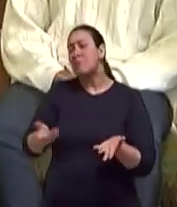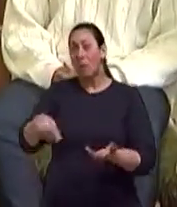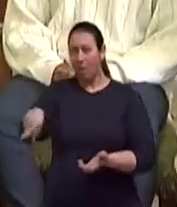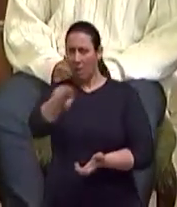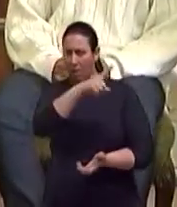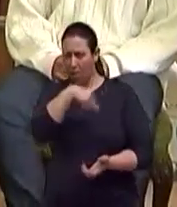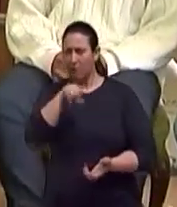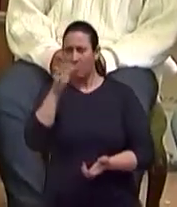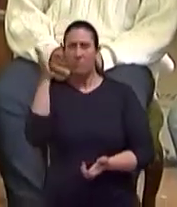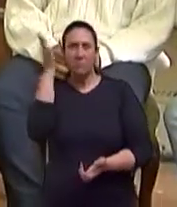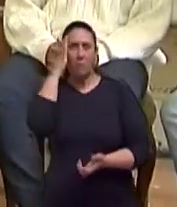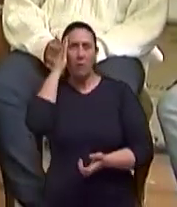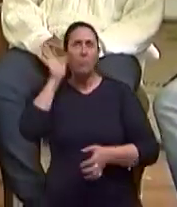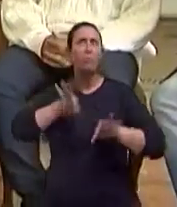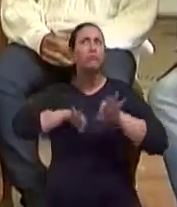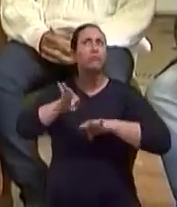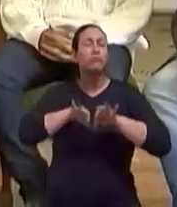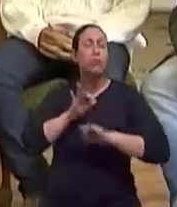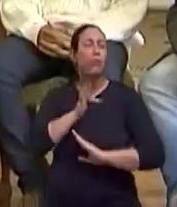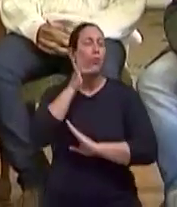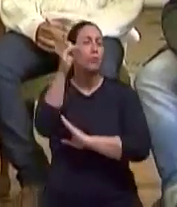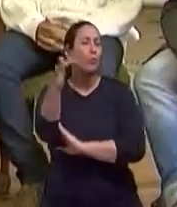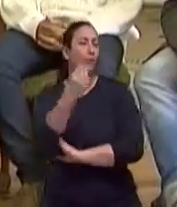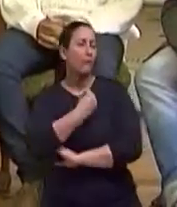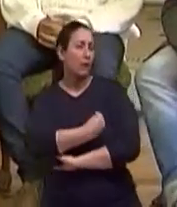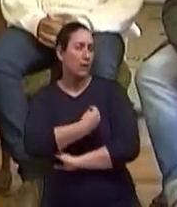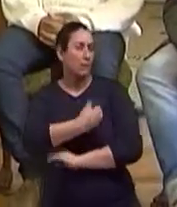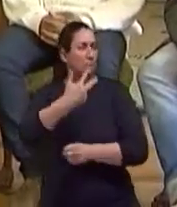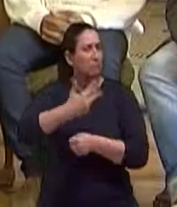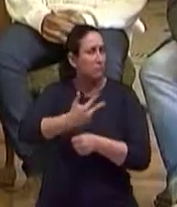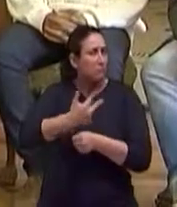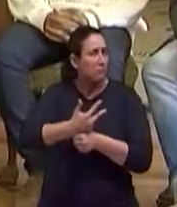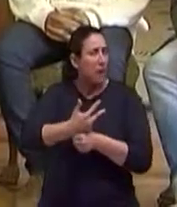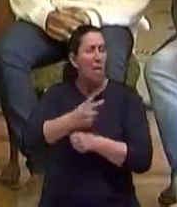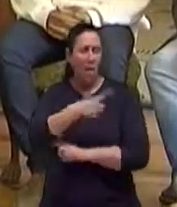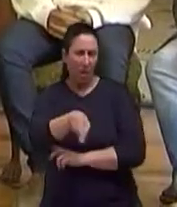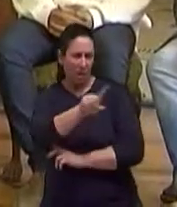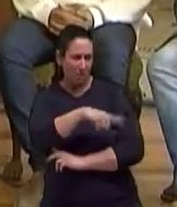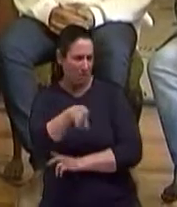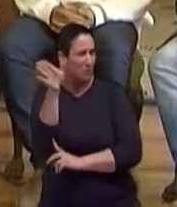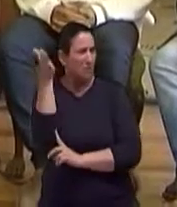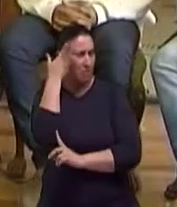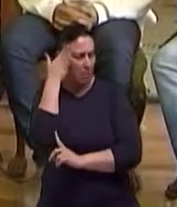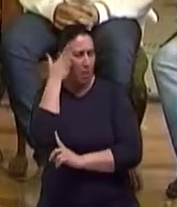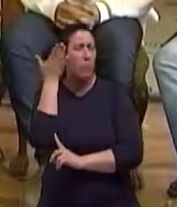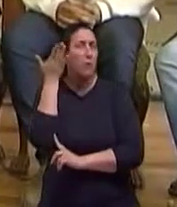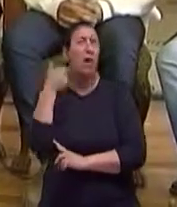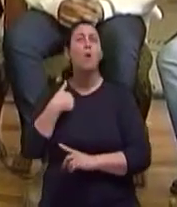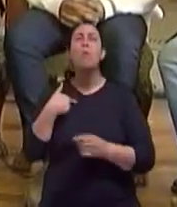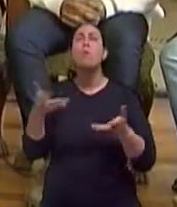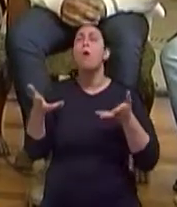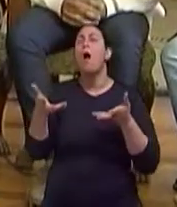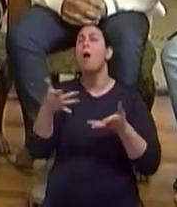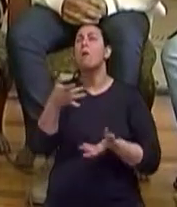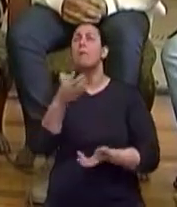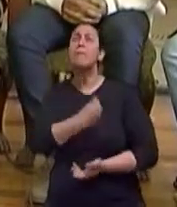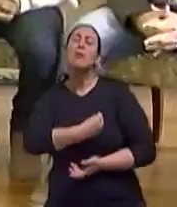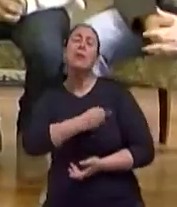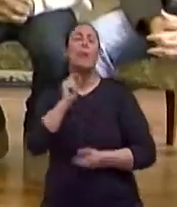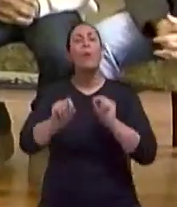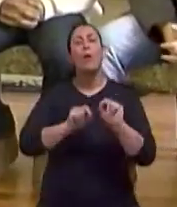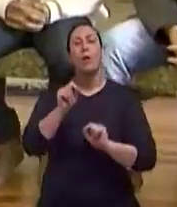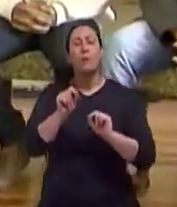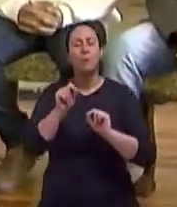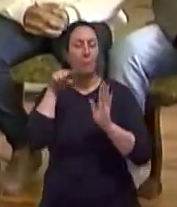que eles já projetaram a sua velhice será que eles já sabem que velho eles querem ser e o que que a gente tem que fazer para isso